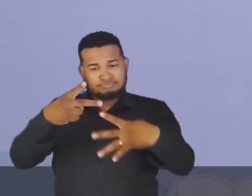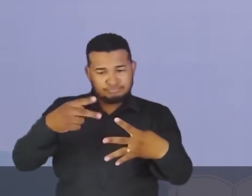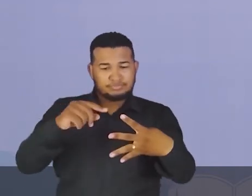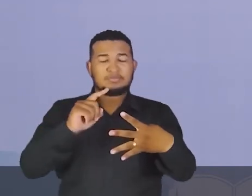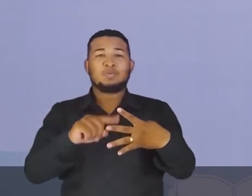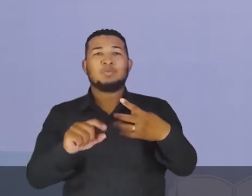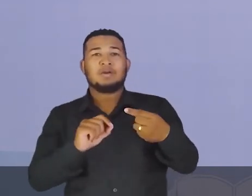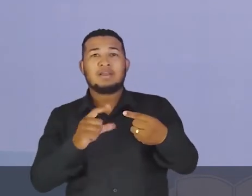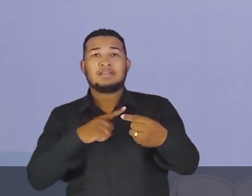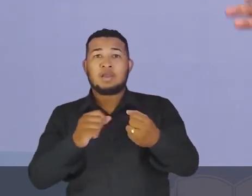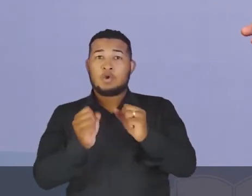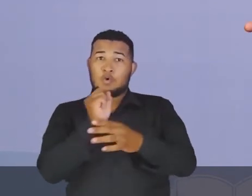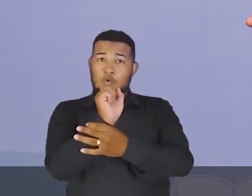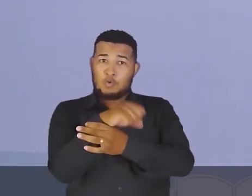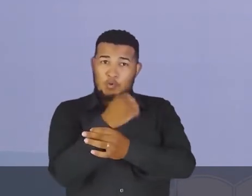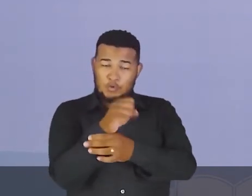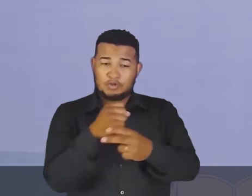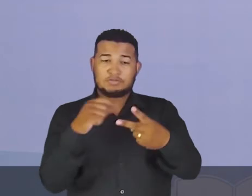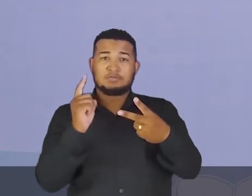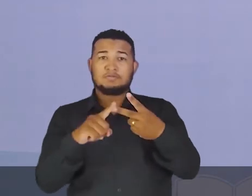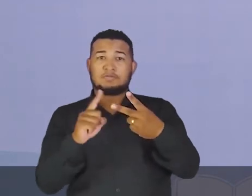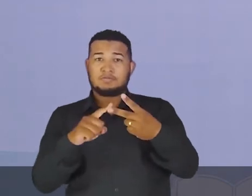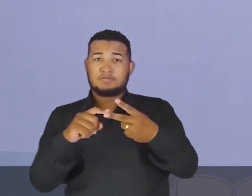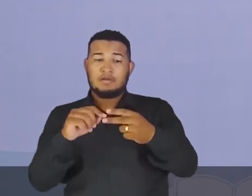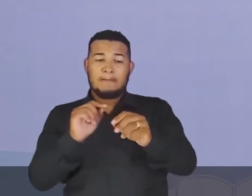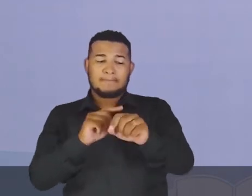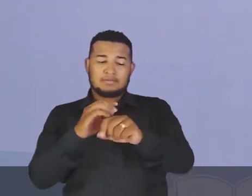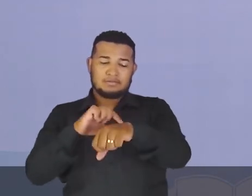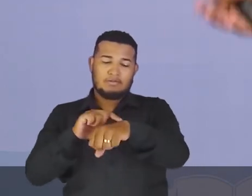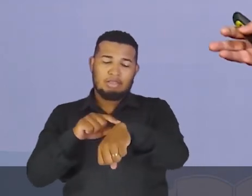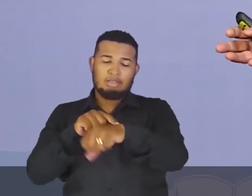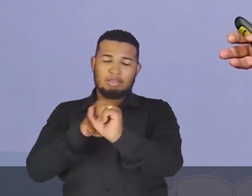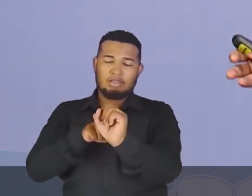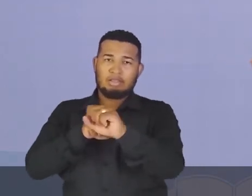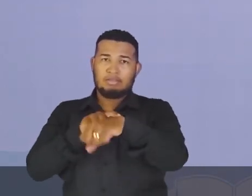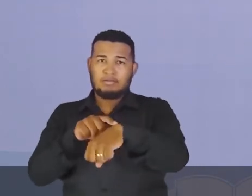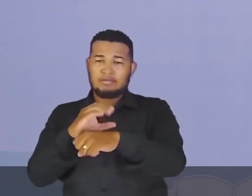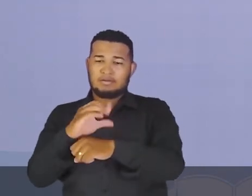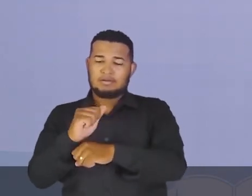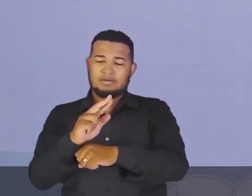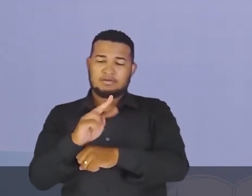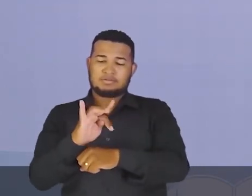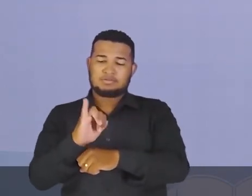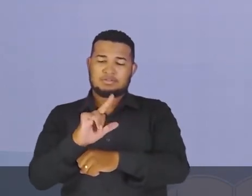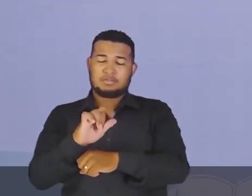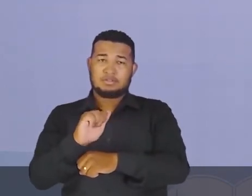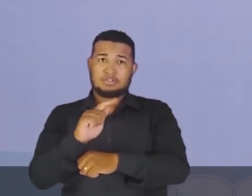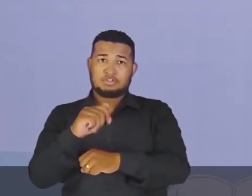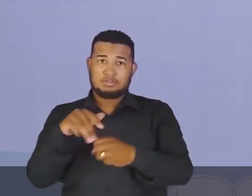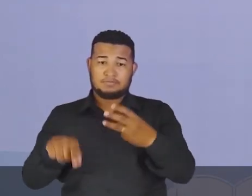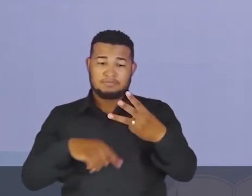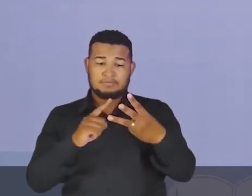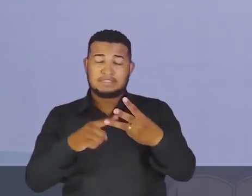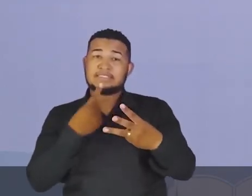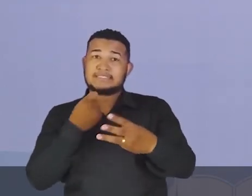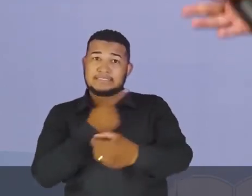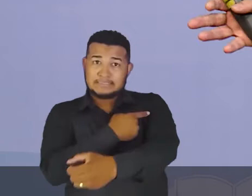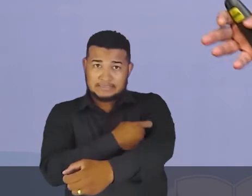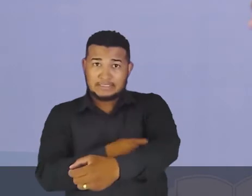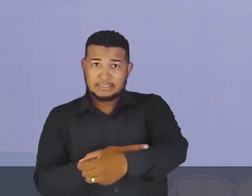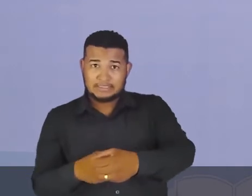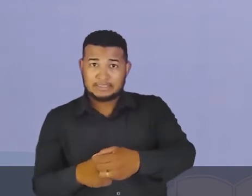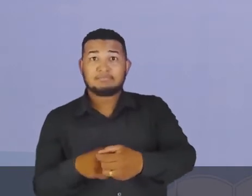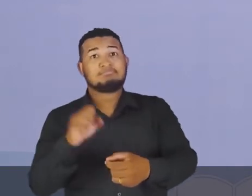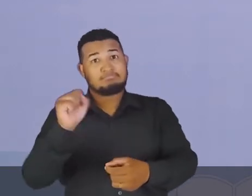temos o tecido conjuntivo ósseo, o tecido conjuntivo cartilaginoso, que contém as cartilagens todas, o tecido conjuntivo